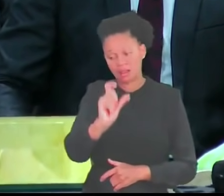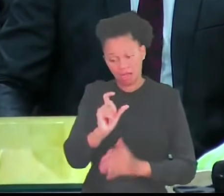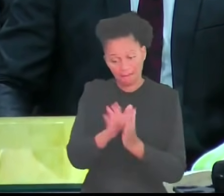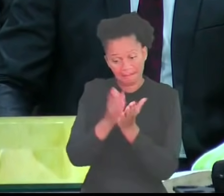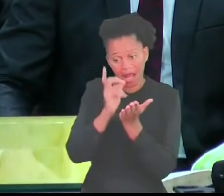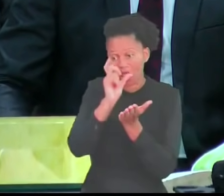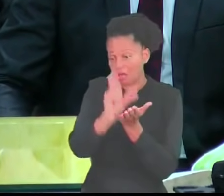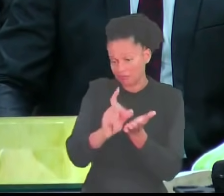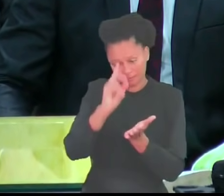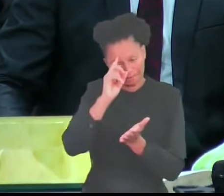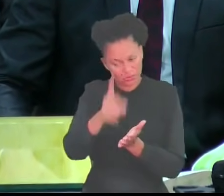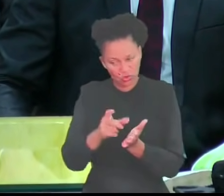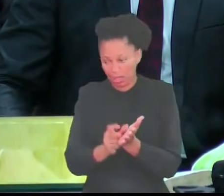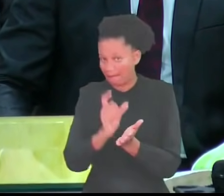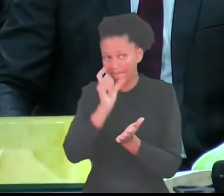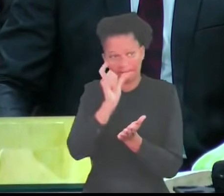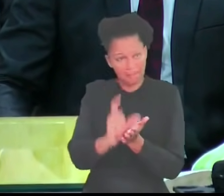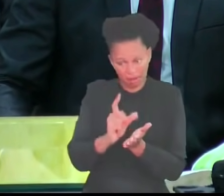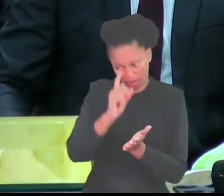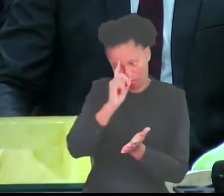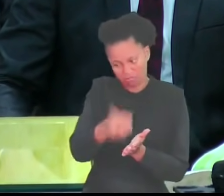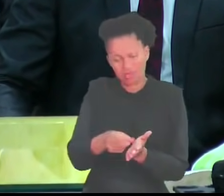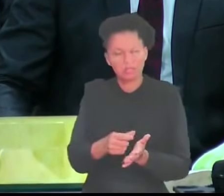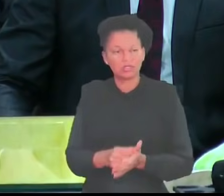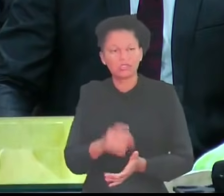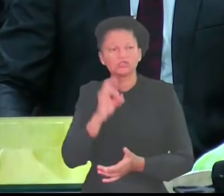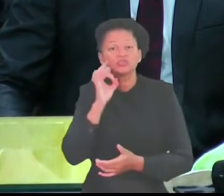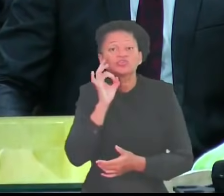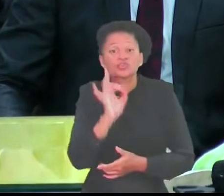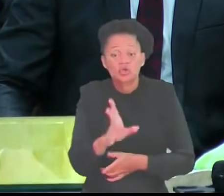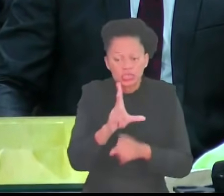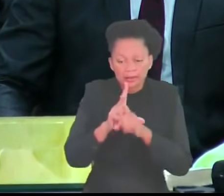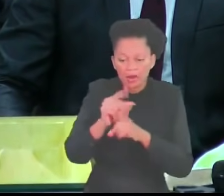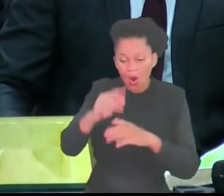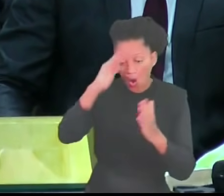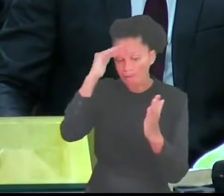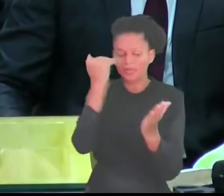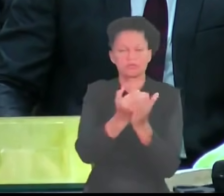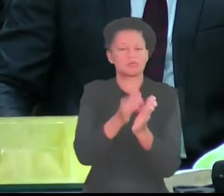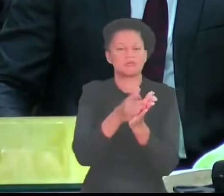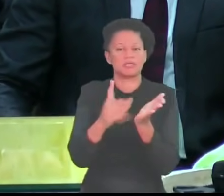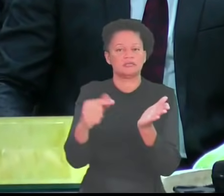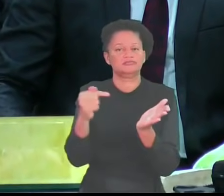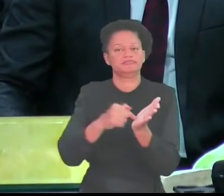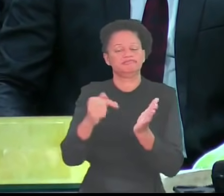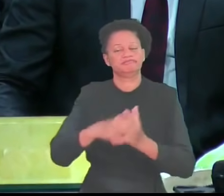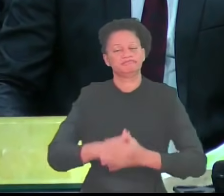mandou. A palavra mandou. Só tem vitória quem obedece à palavra.